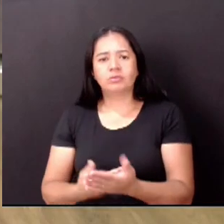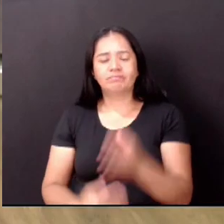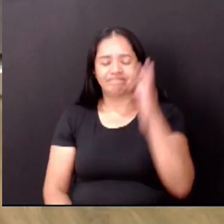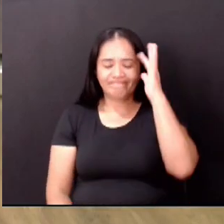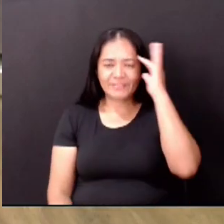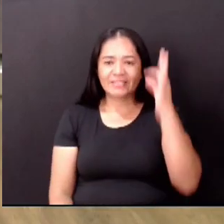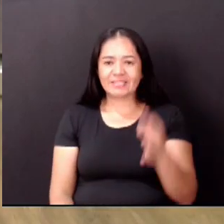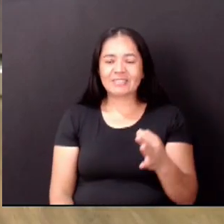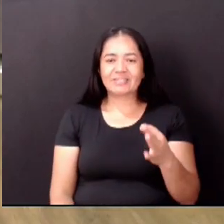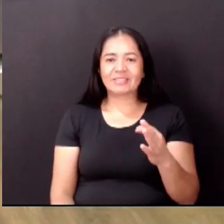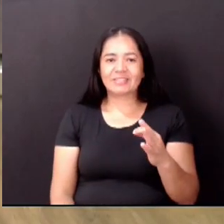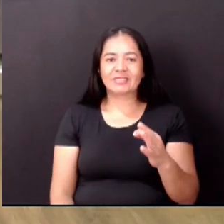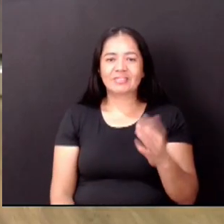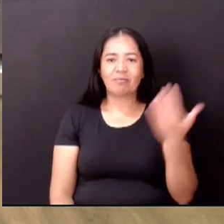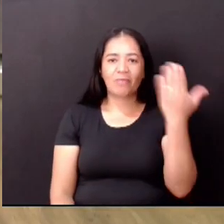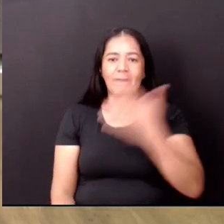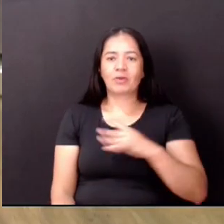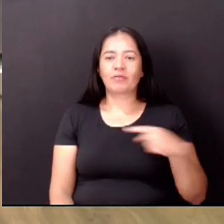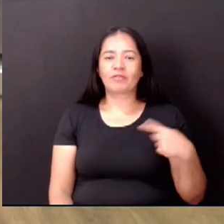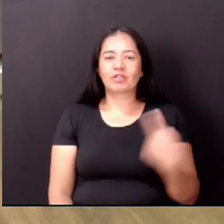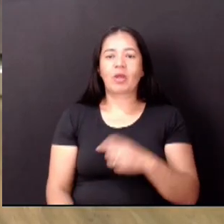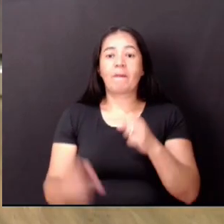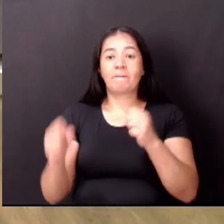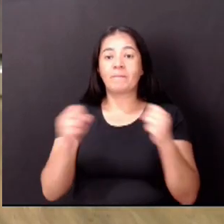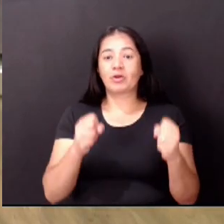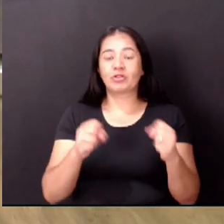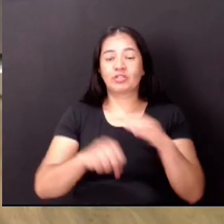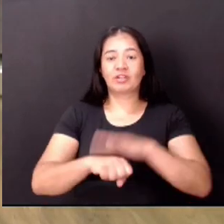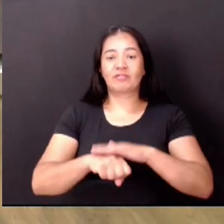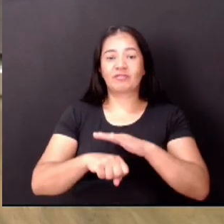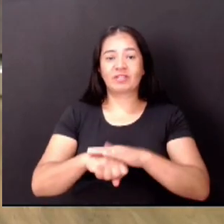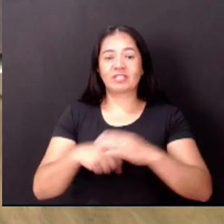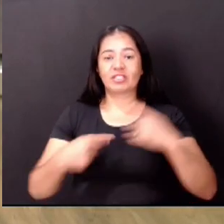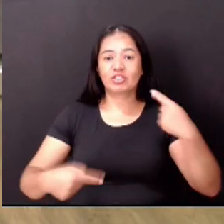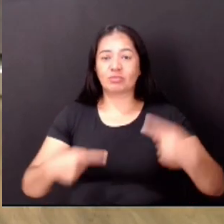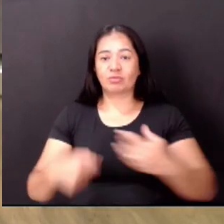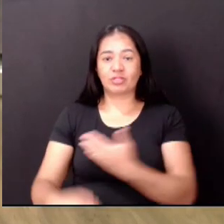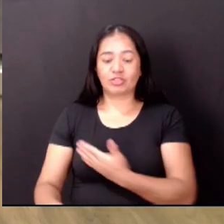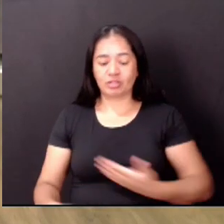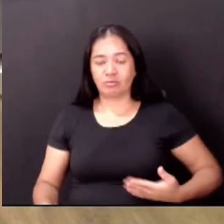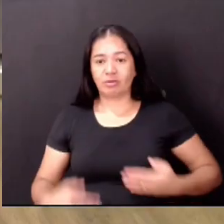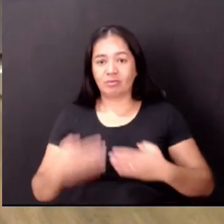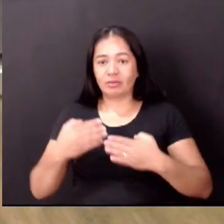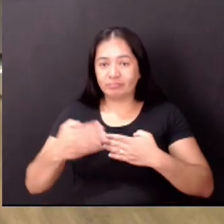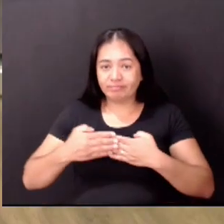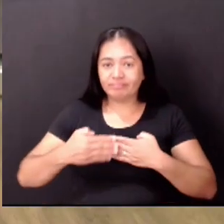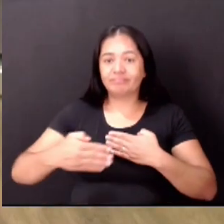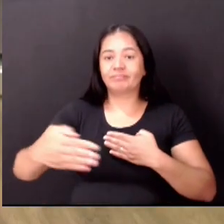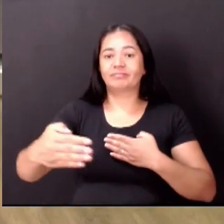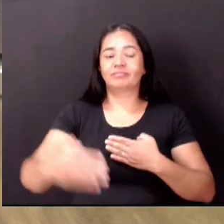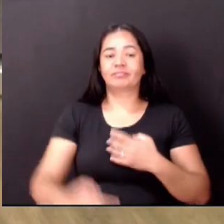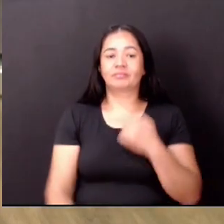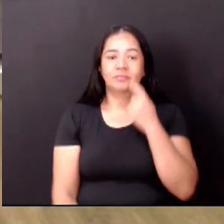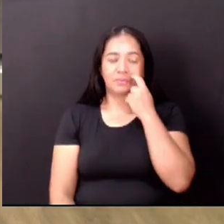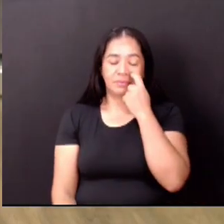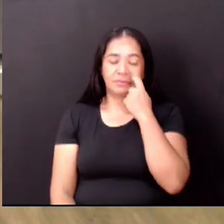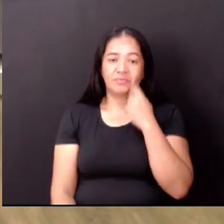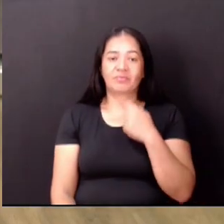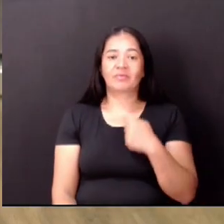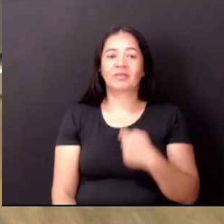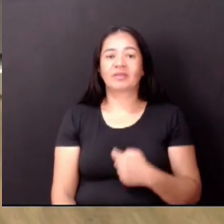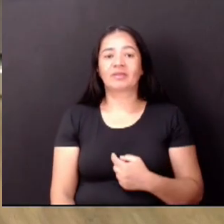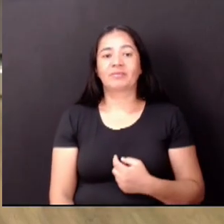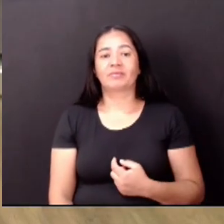para o que a gente pode fazer de políticas públicas, inclusive daqui para frente, né, Denise? Exato, eu queria exatamente. saber, o livro ele